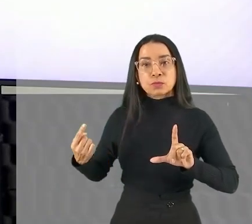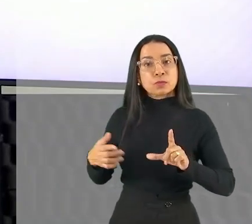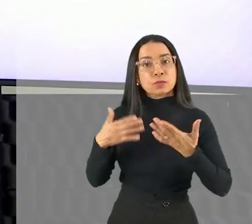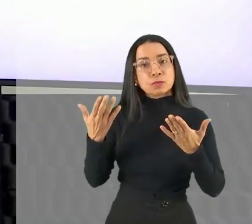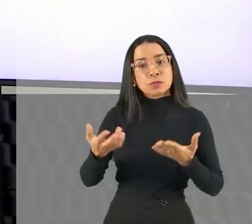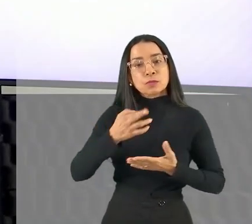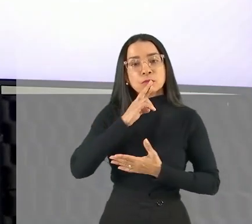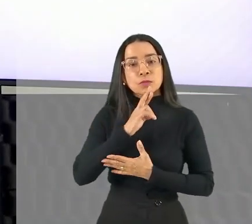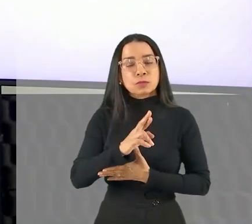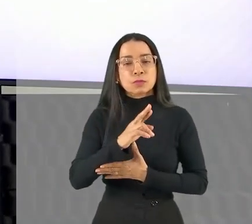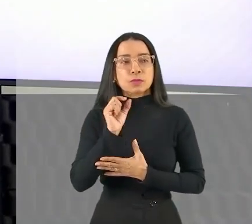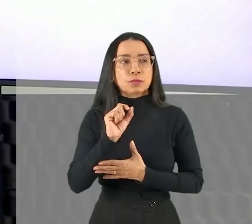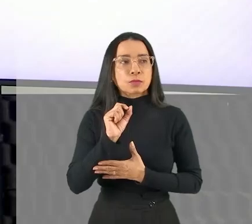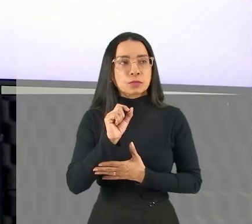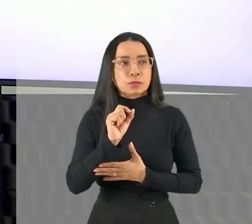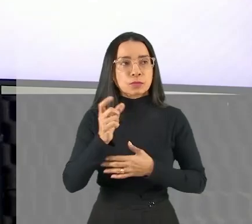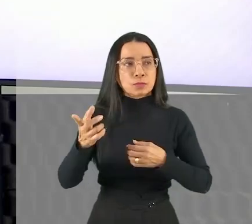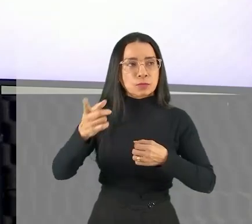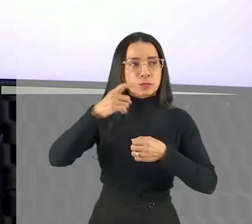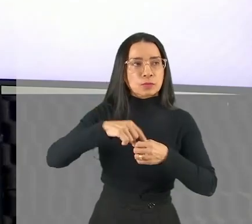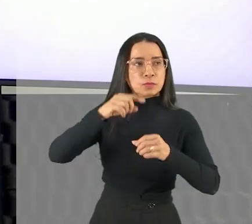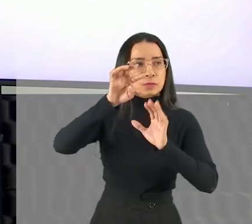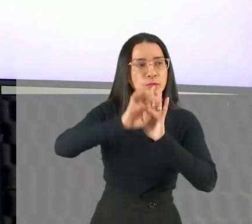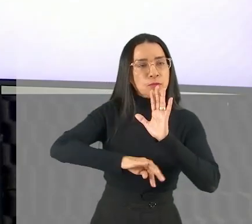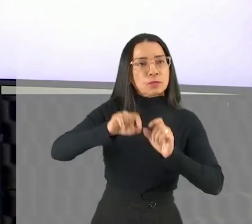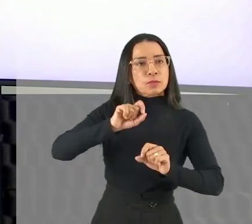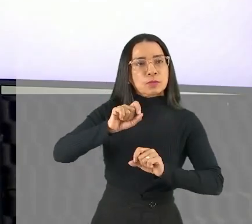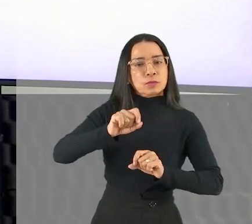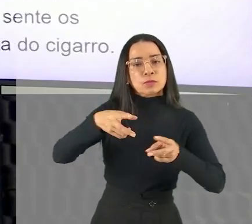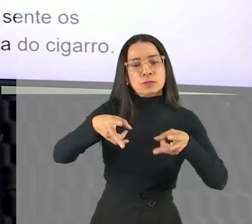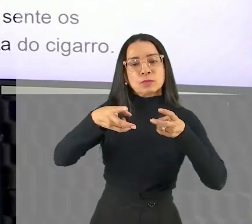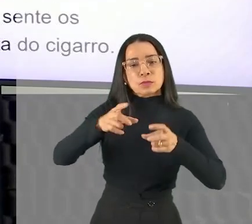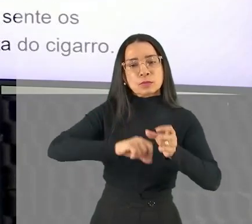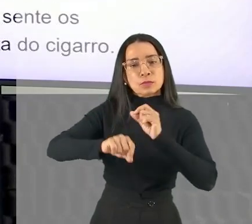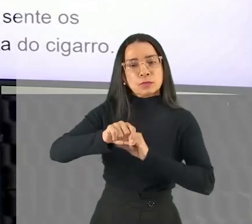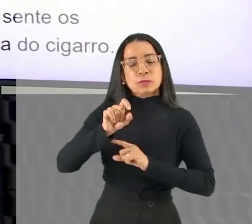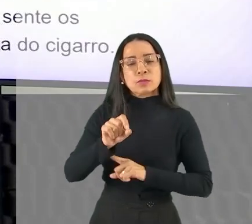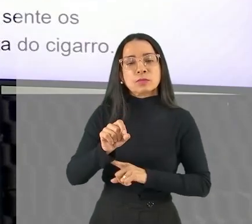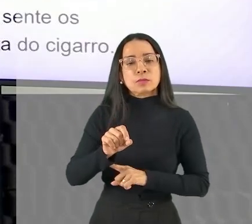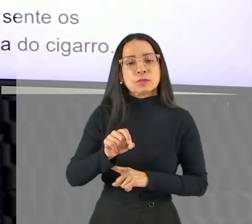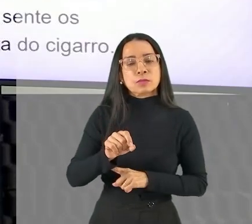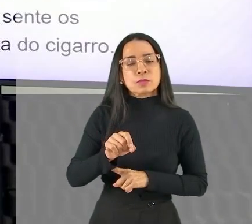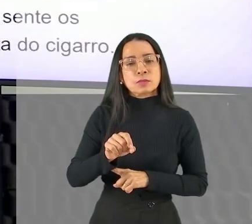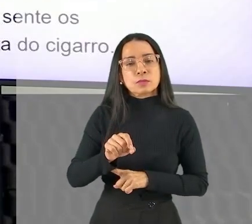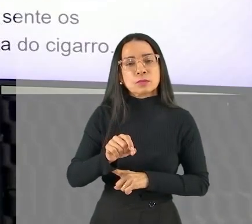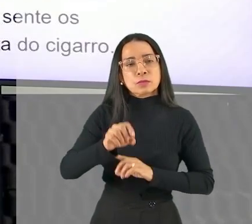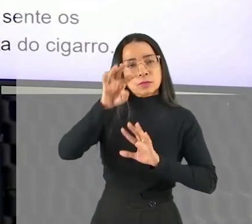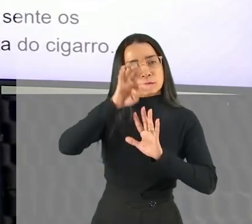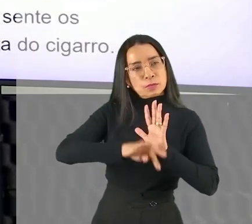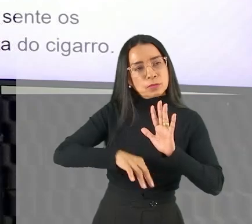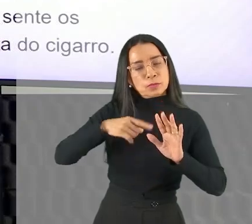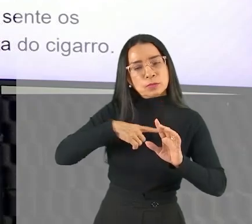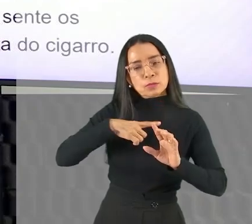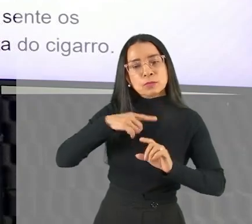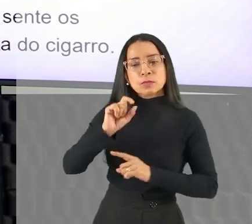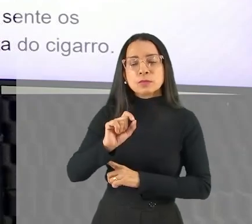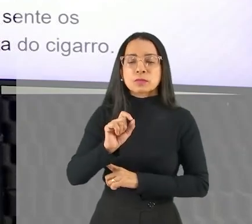qual é a alternativa? Aí vocês vão voltar ao texto e o que é que a gente vai perceber? Que nesse texto a gente